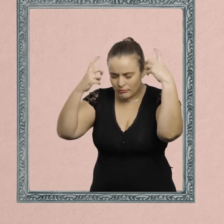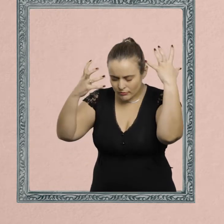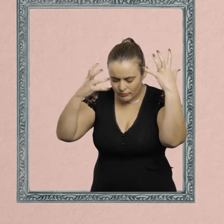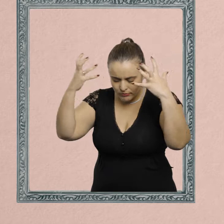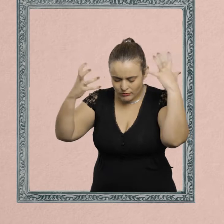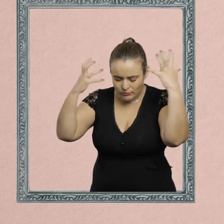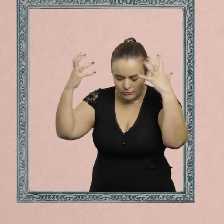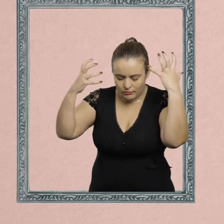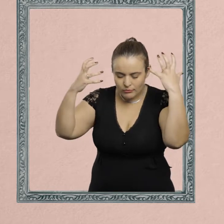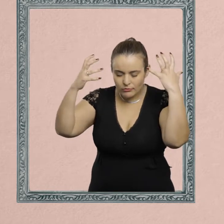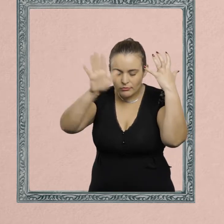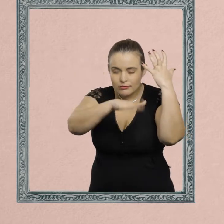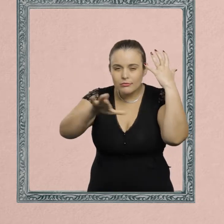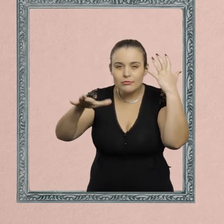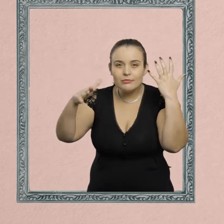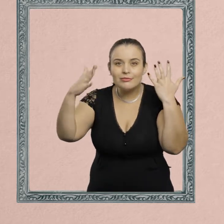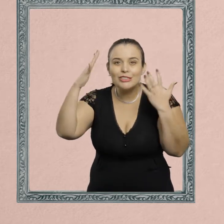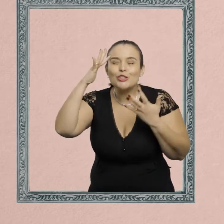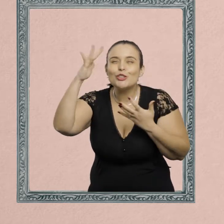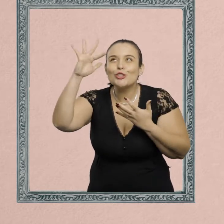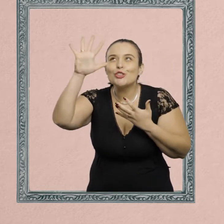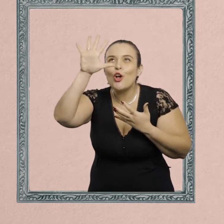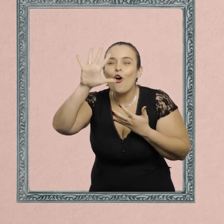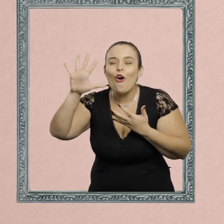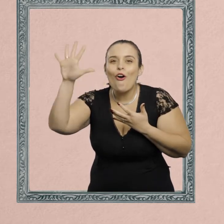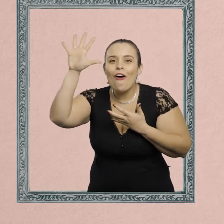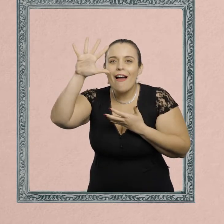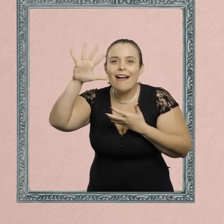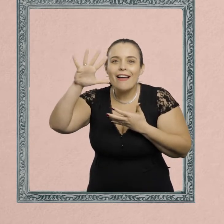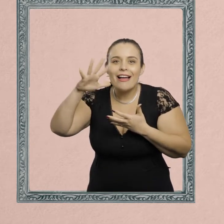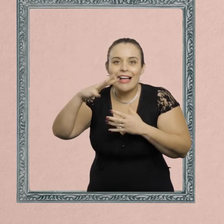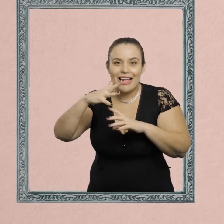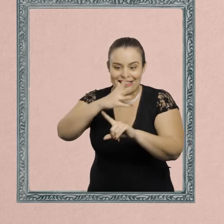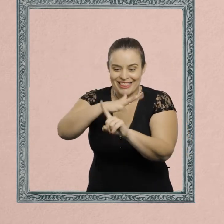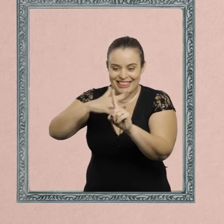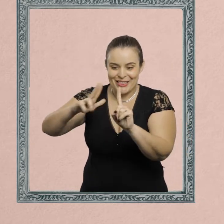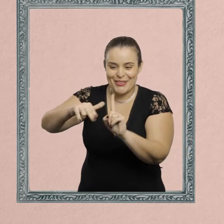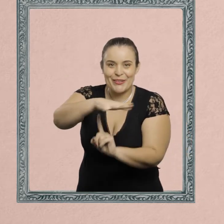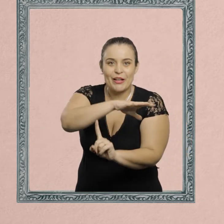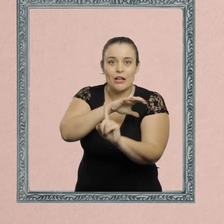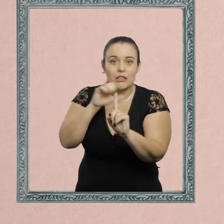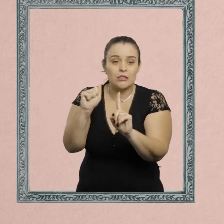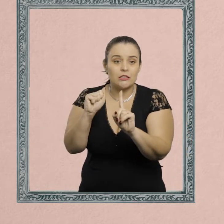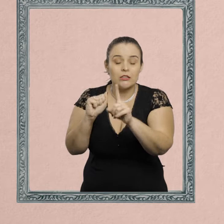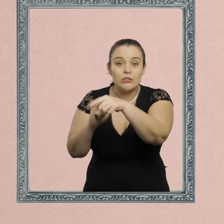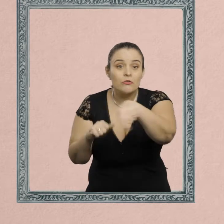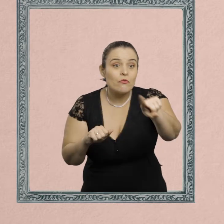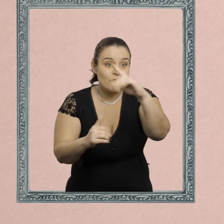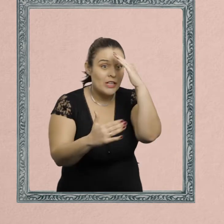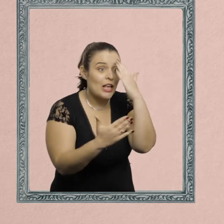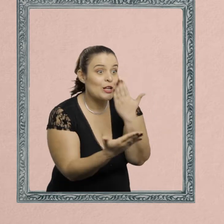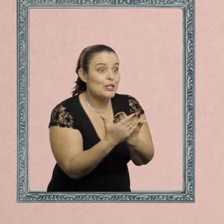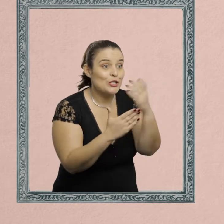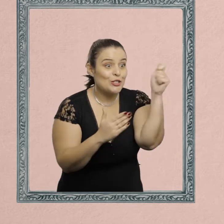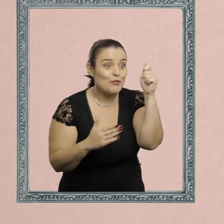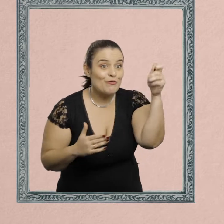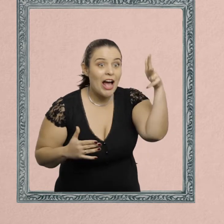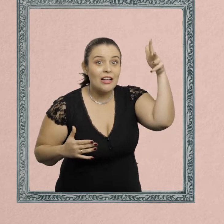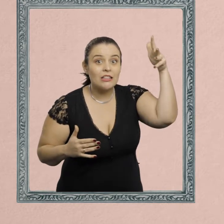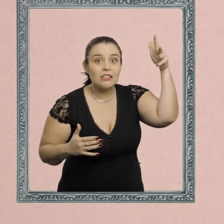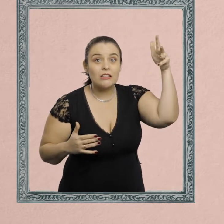com algumas que sonhavam com a Terra do Nunca. Peter perguntou para essas crianças se elas acreditavam em